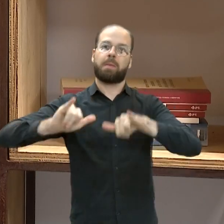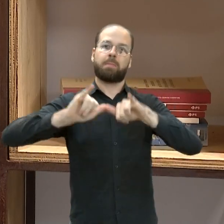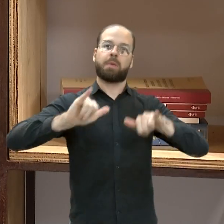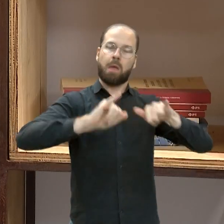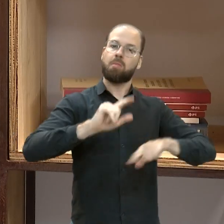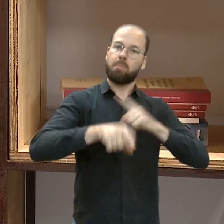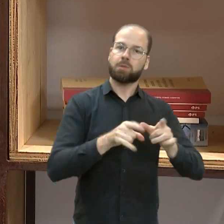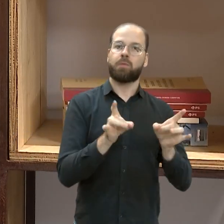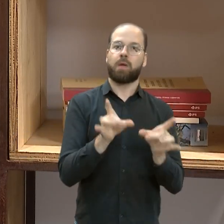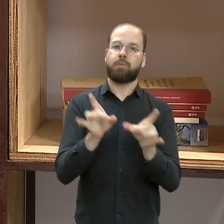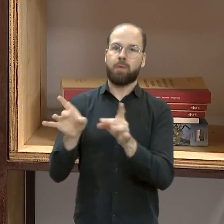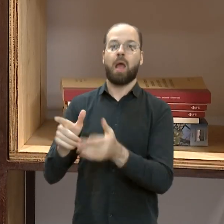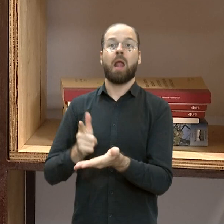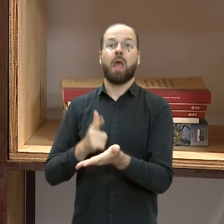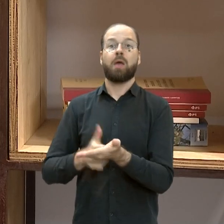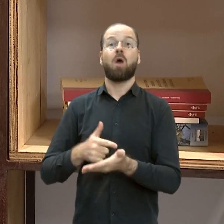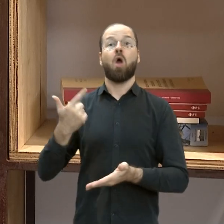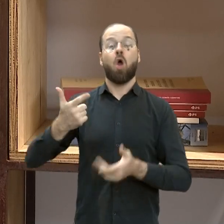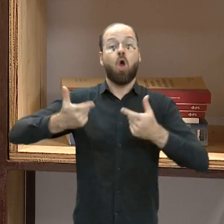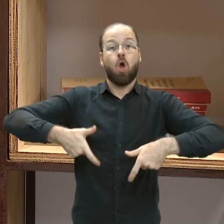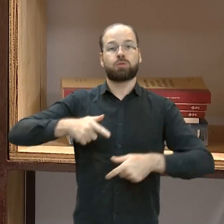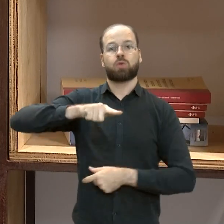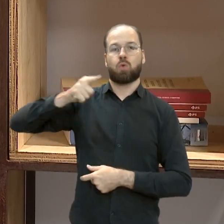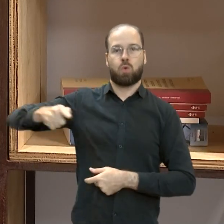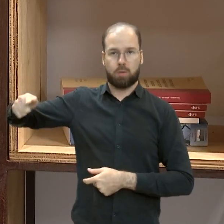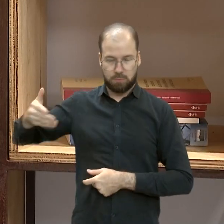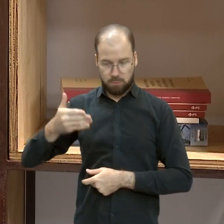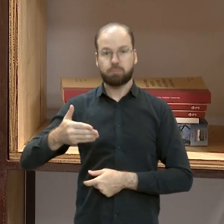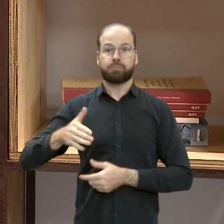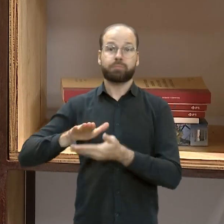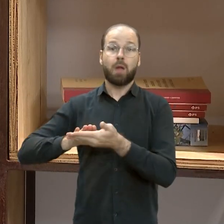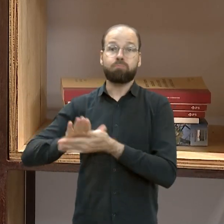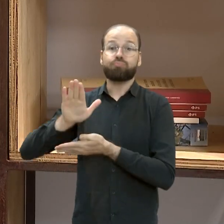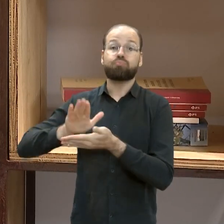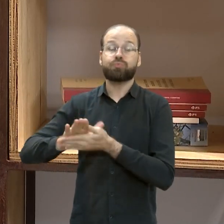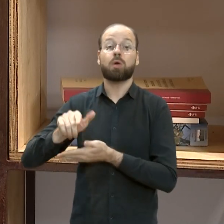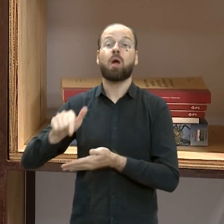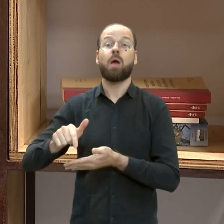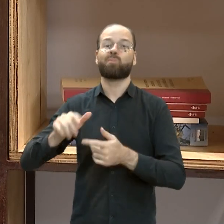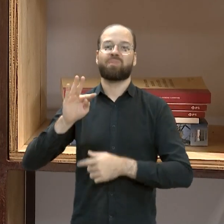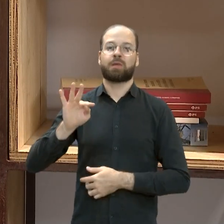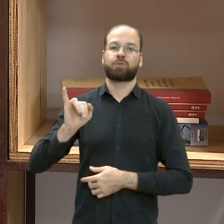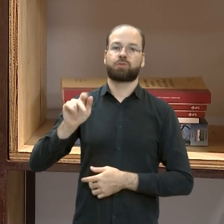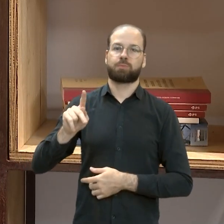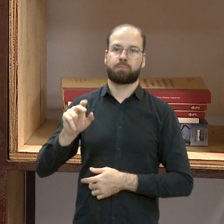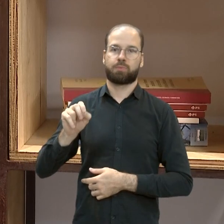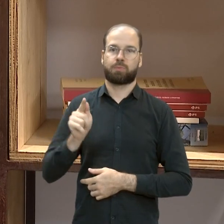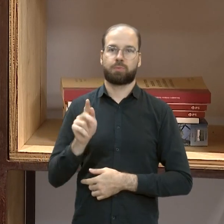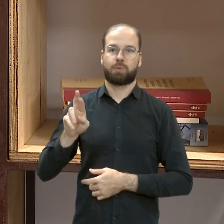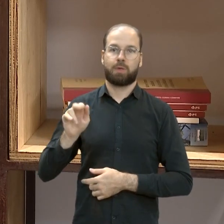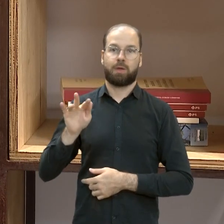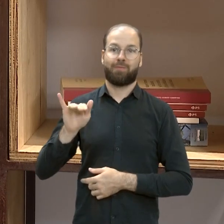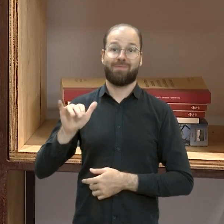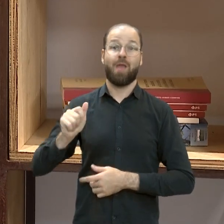venda depois desses livros, né, na cidade de Goiás, e ele foi impresso em uma tipografia em São